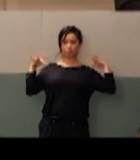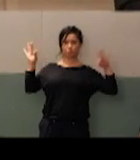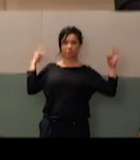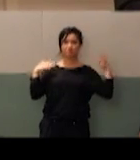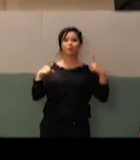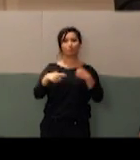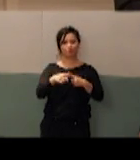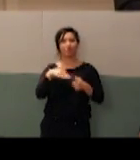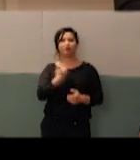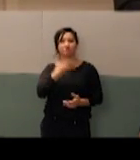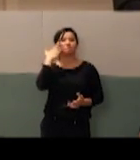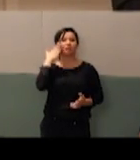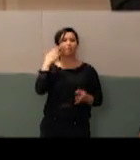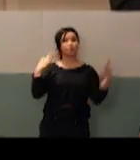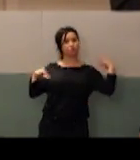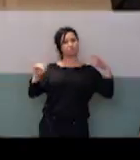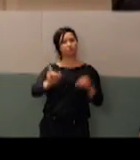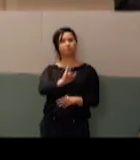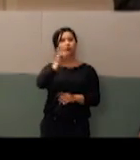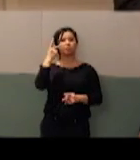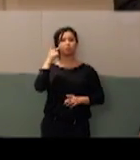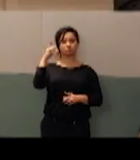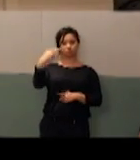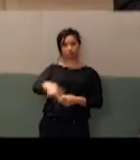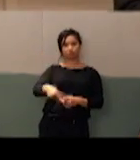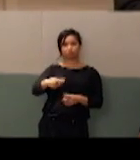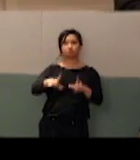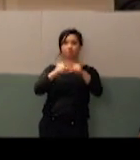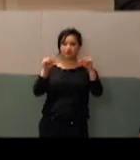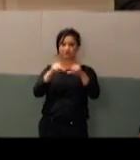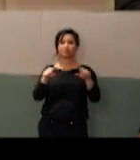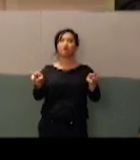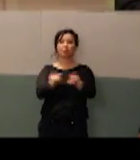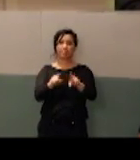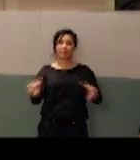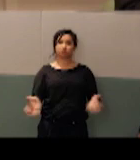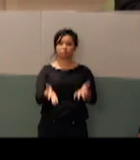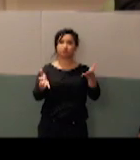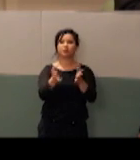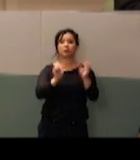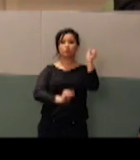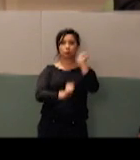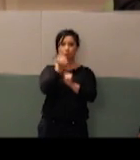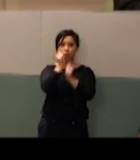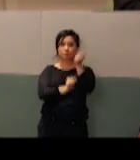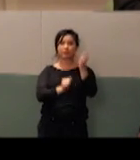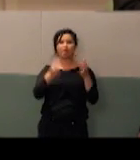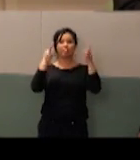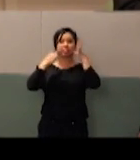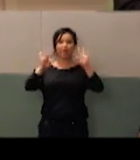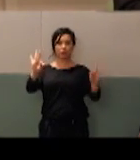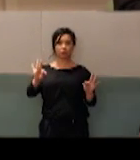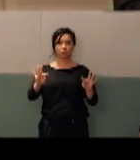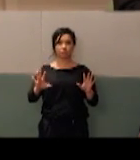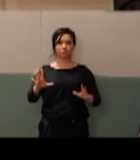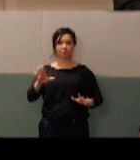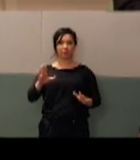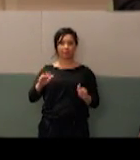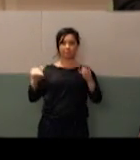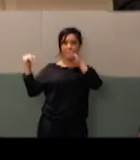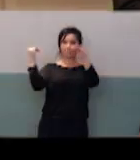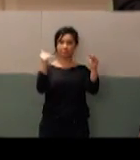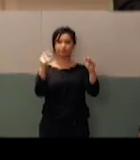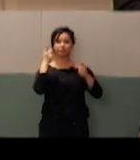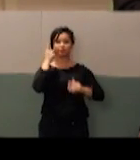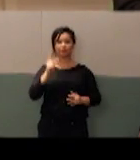também desenvolver as indústrias de alta tecnologia com um grande programa de extensão tecnológica para micro e pequenas empresas.